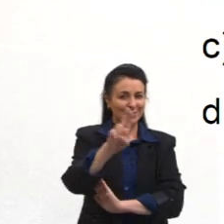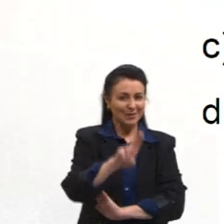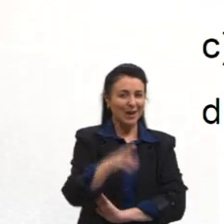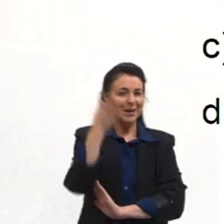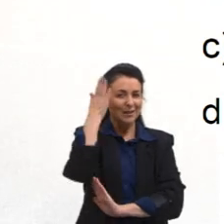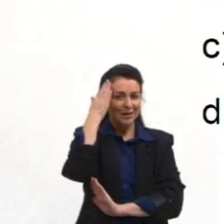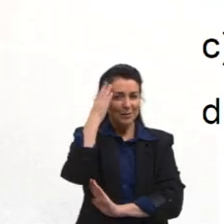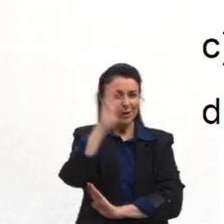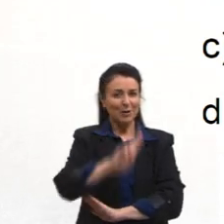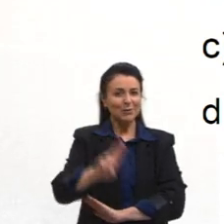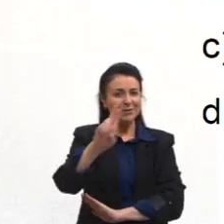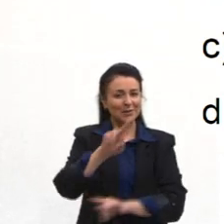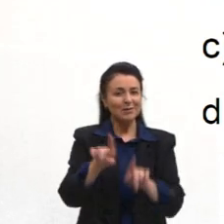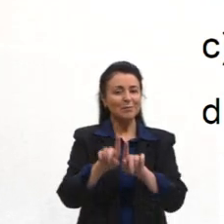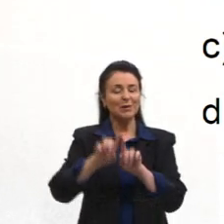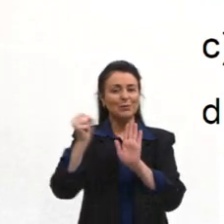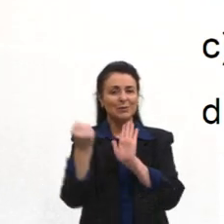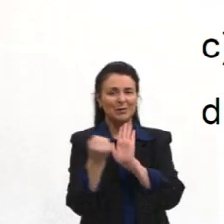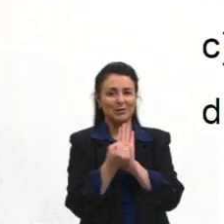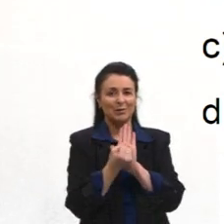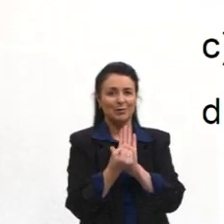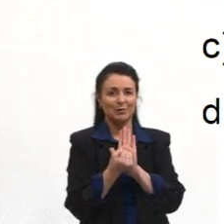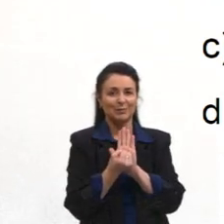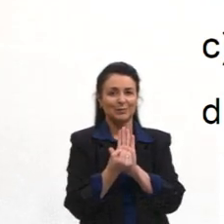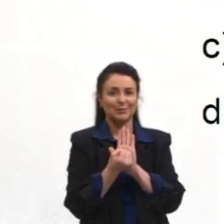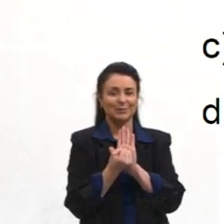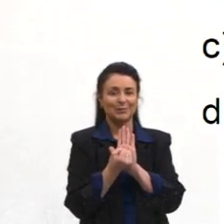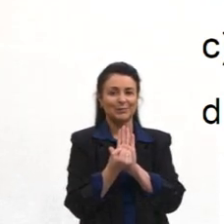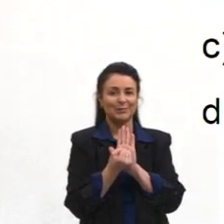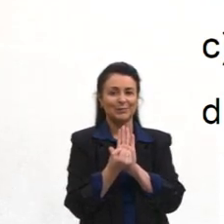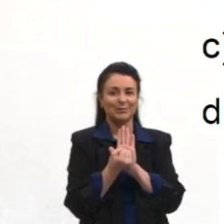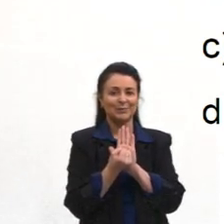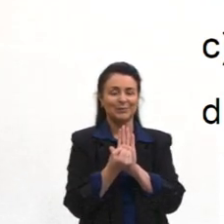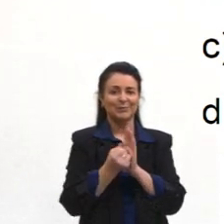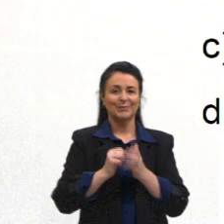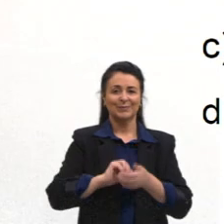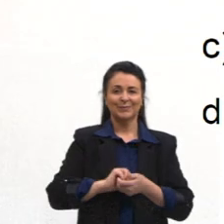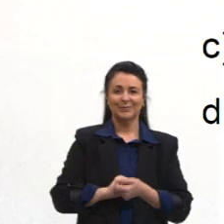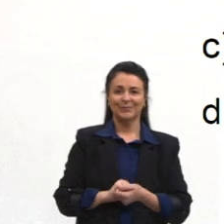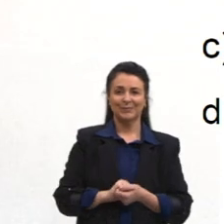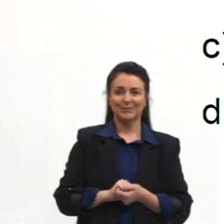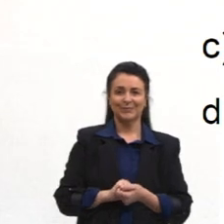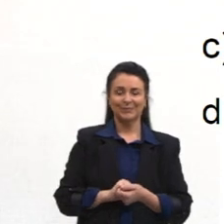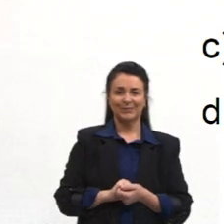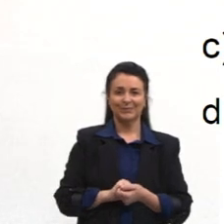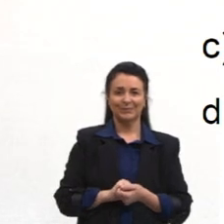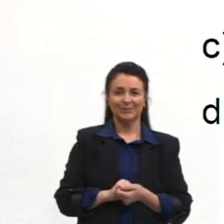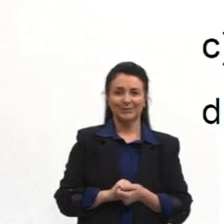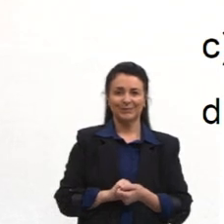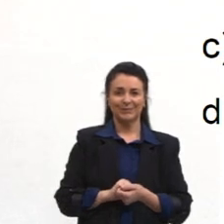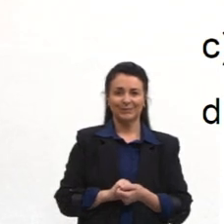simbologia de forma adequada vou tá vindo para o quadro então e fazendo passo a passo 1